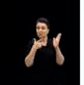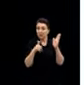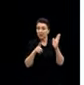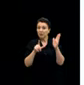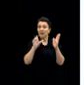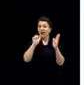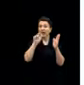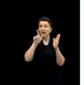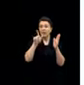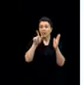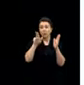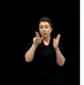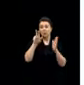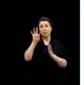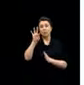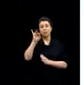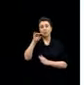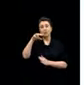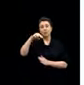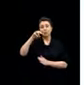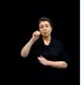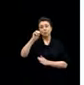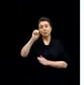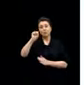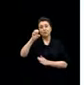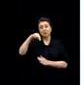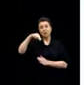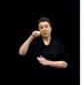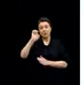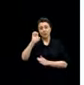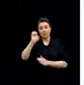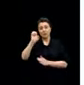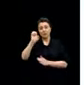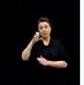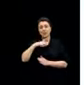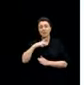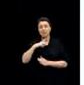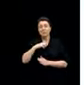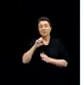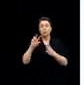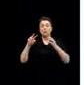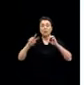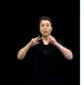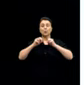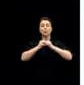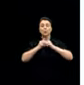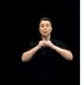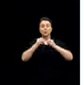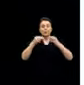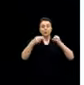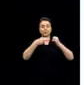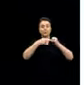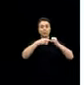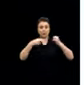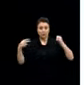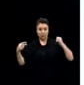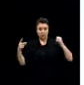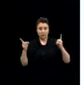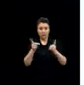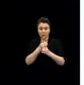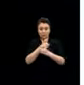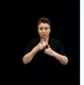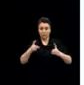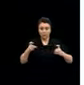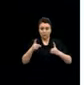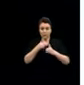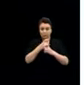aglutinogênio, que é a mesma coisa que antígeno. Eles estão presentes na superfície das hemácias